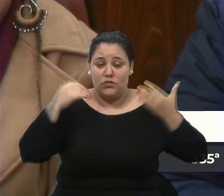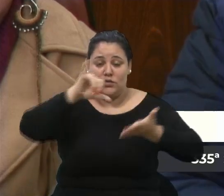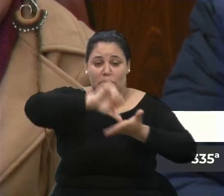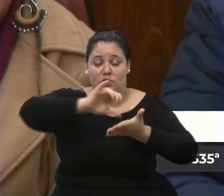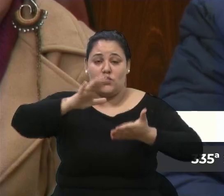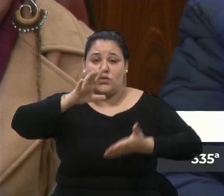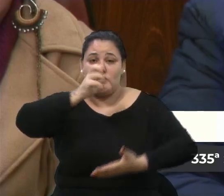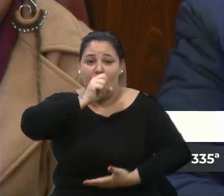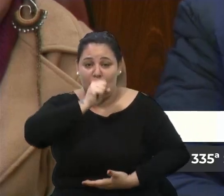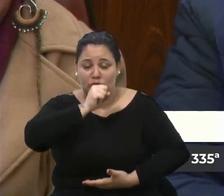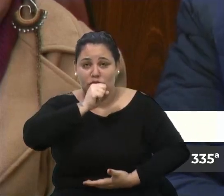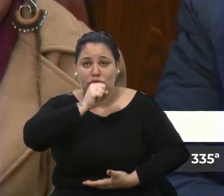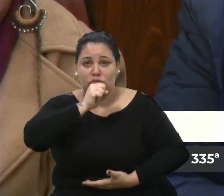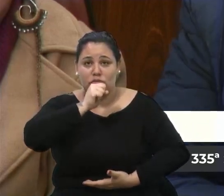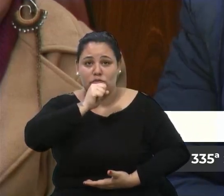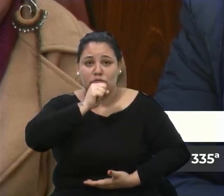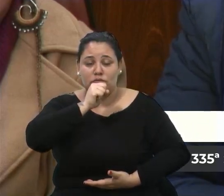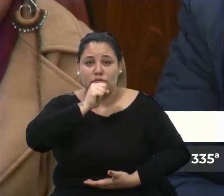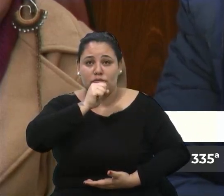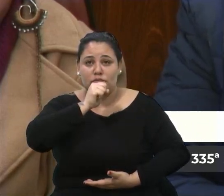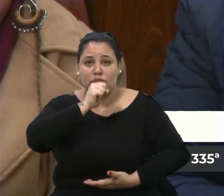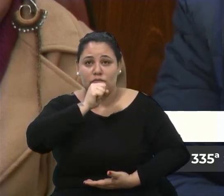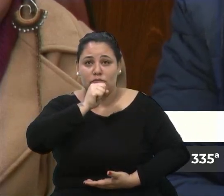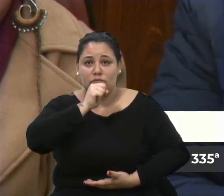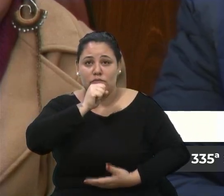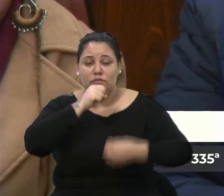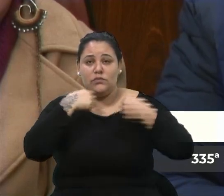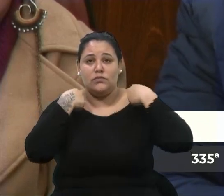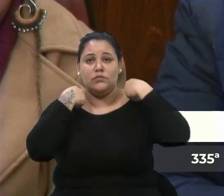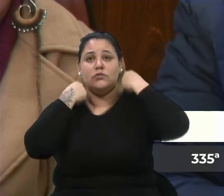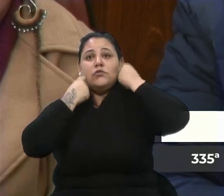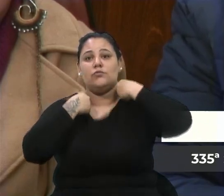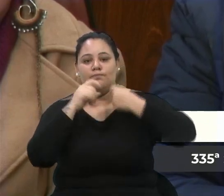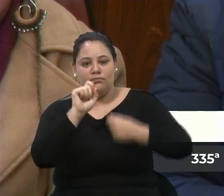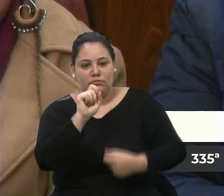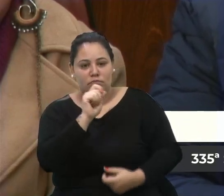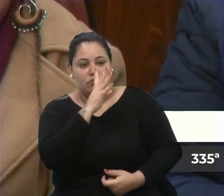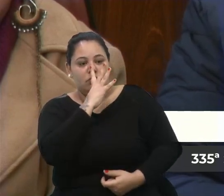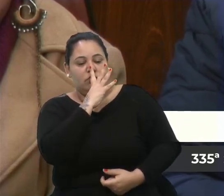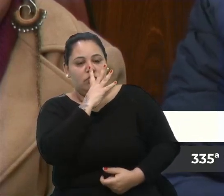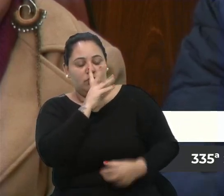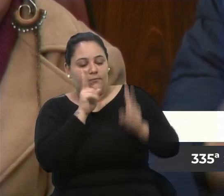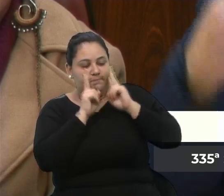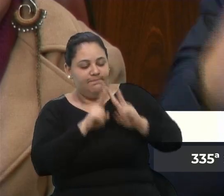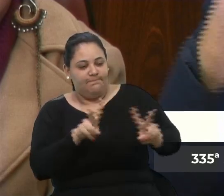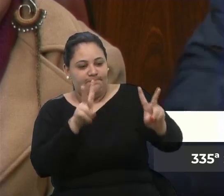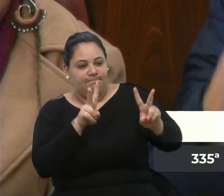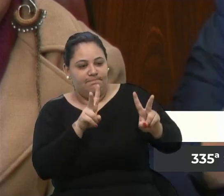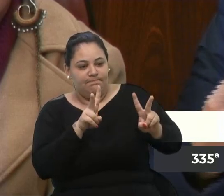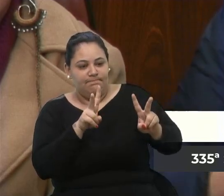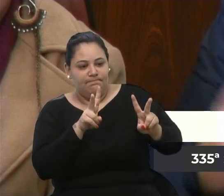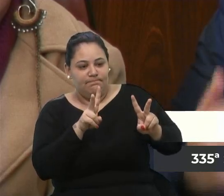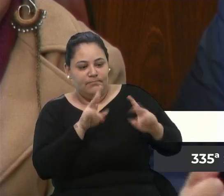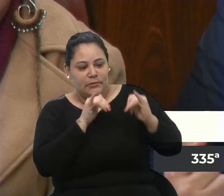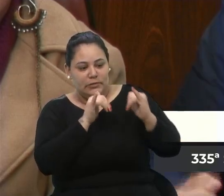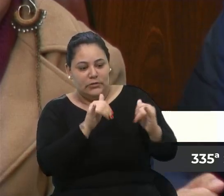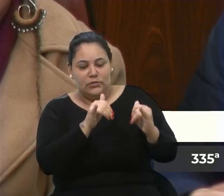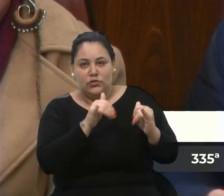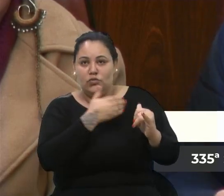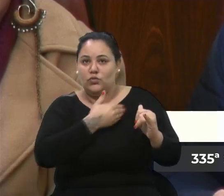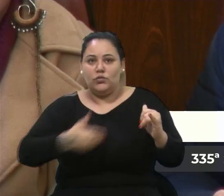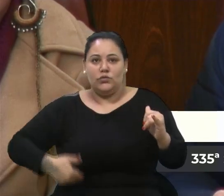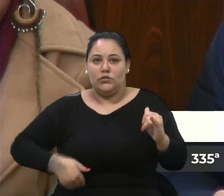o que fica assim, mais visibilizado é que o transporte público não